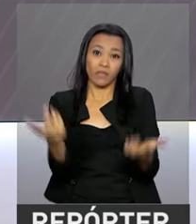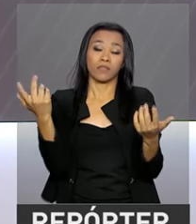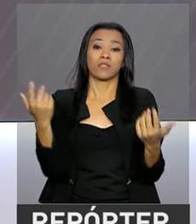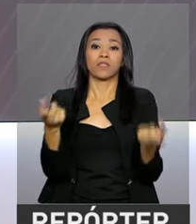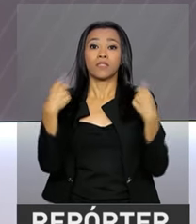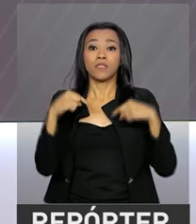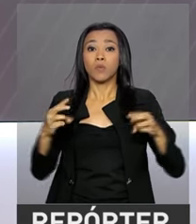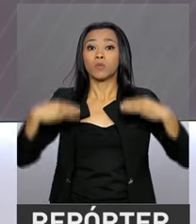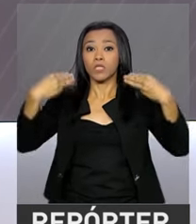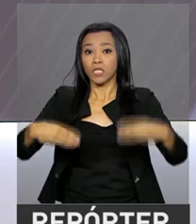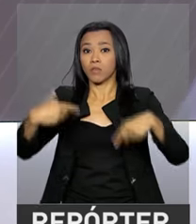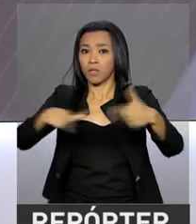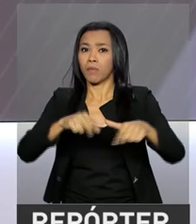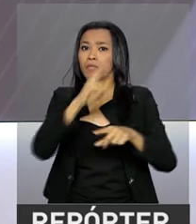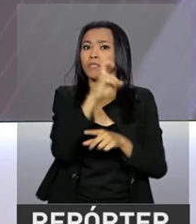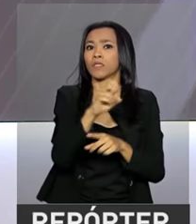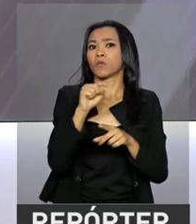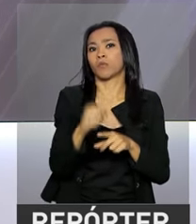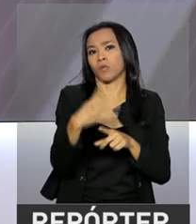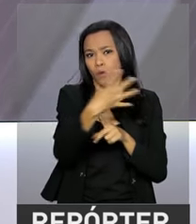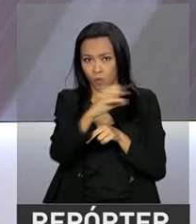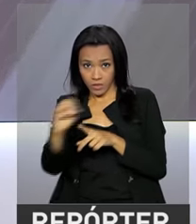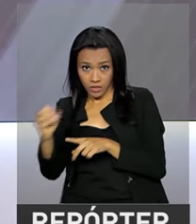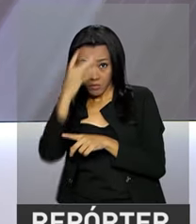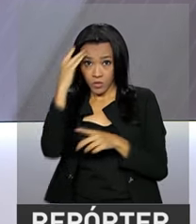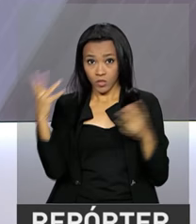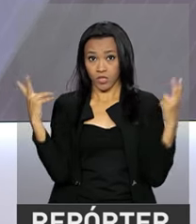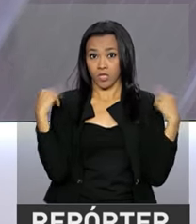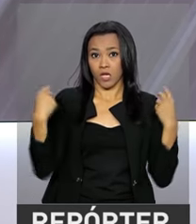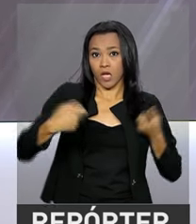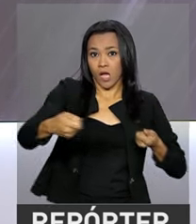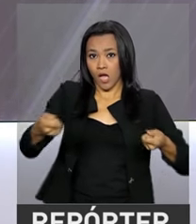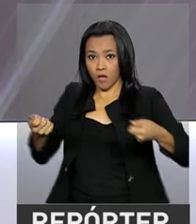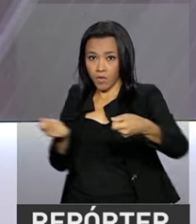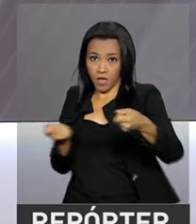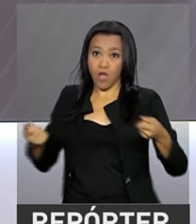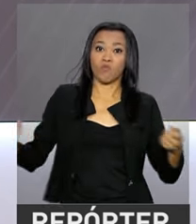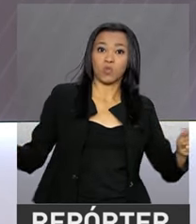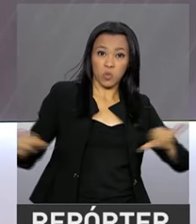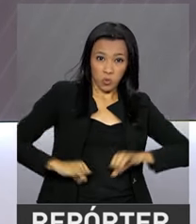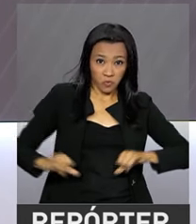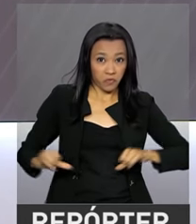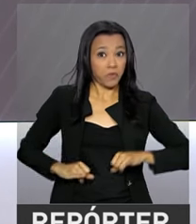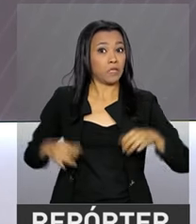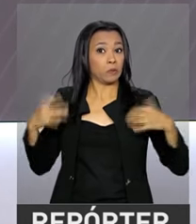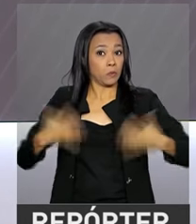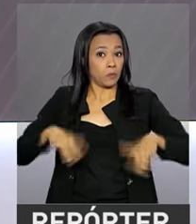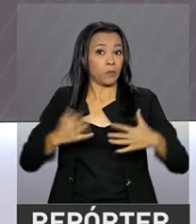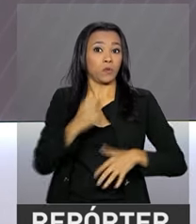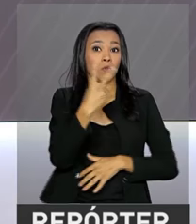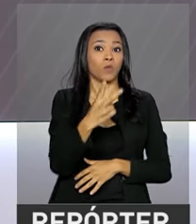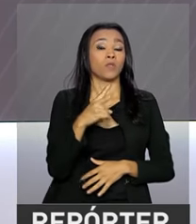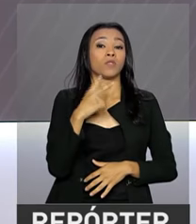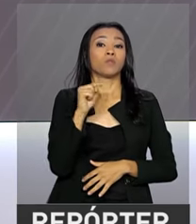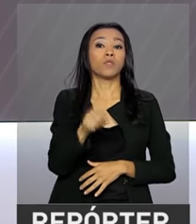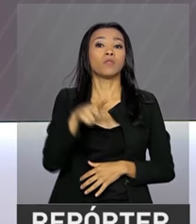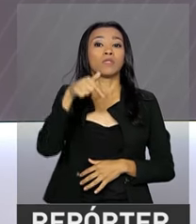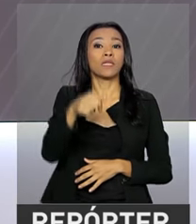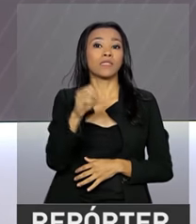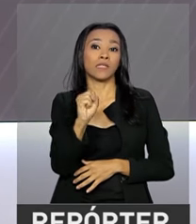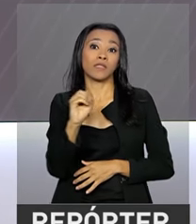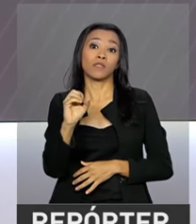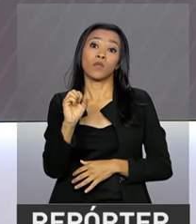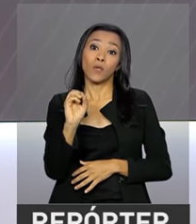trabalho 5.400 caminhoneiros sofreram acidentes com sequelas permanentes e 2.780